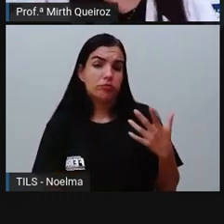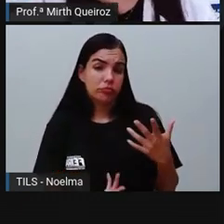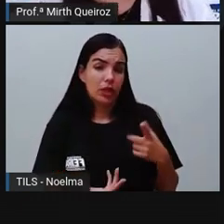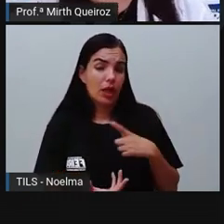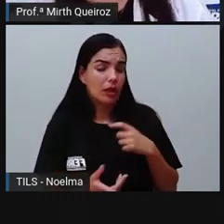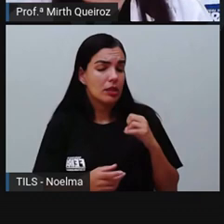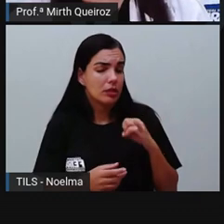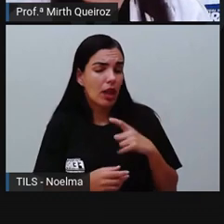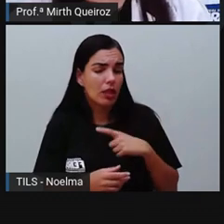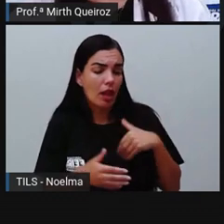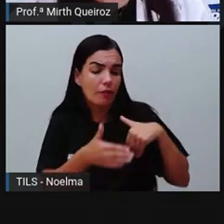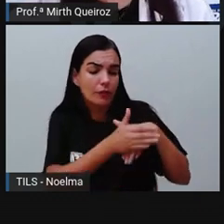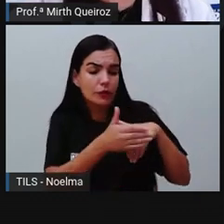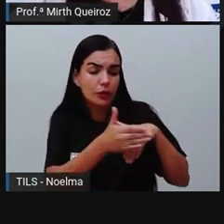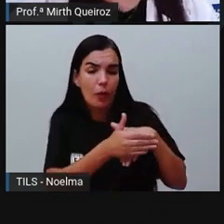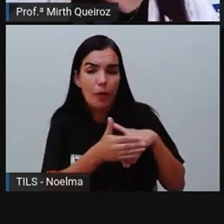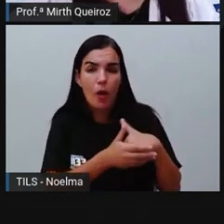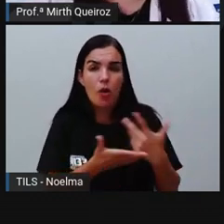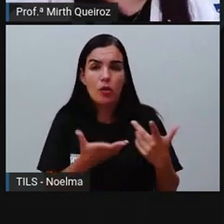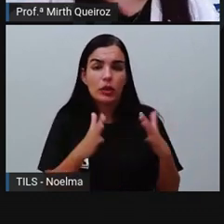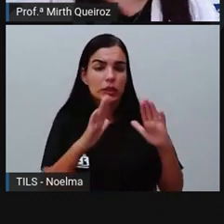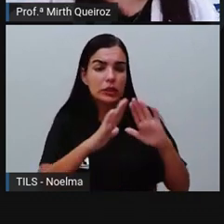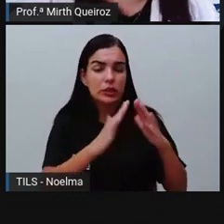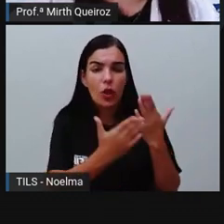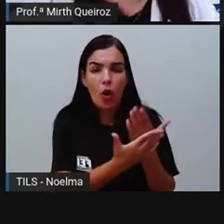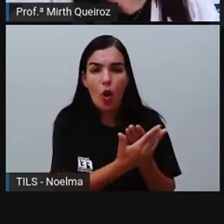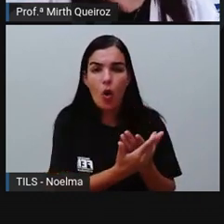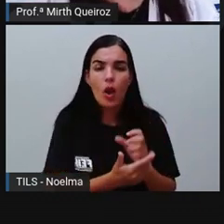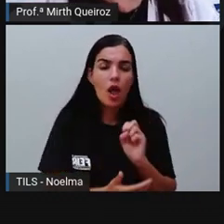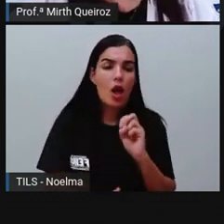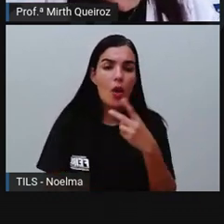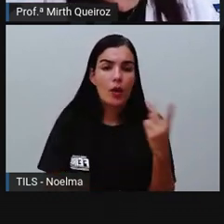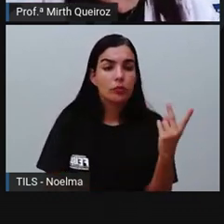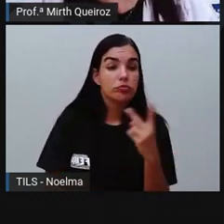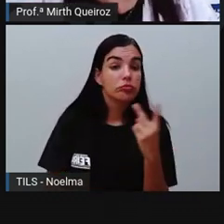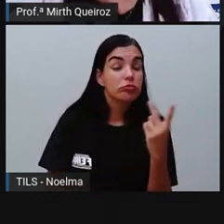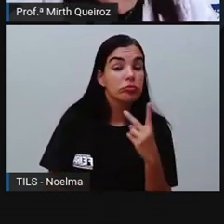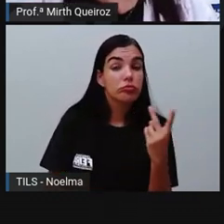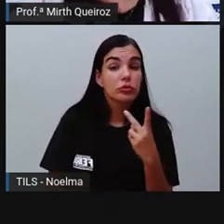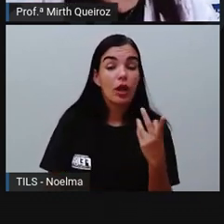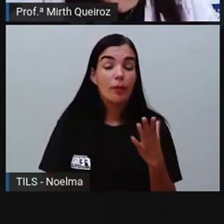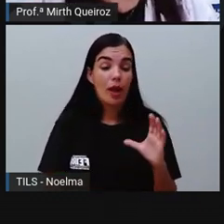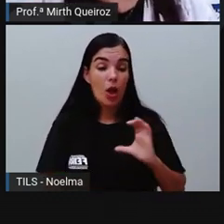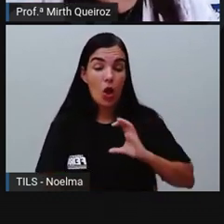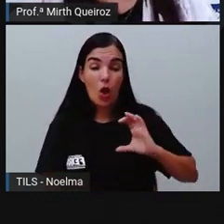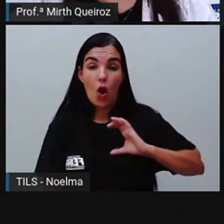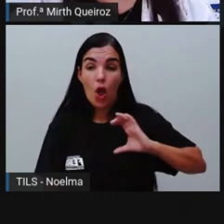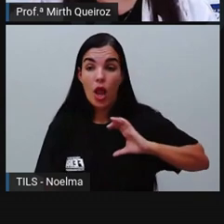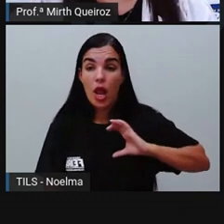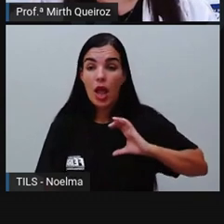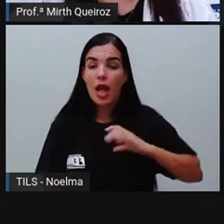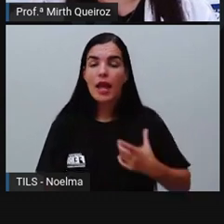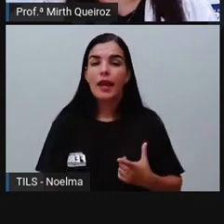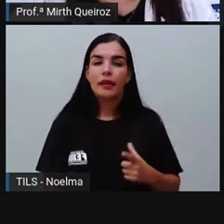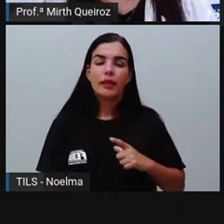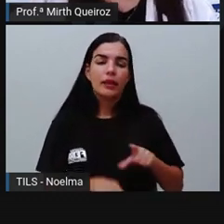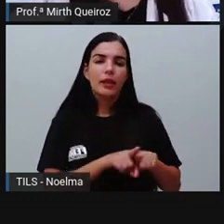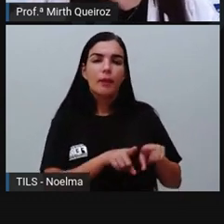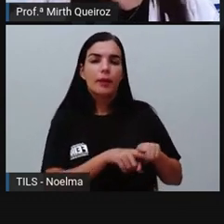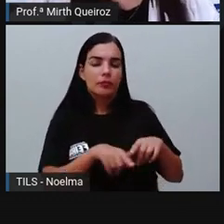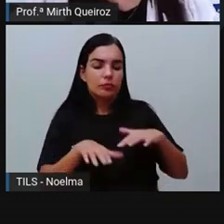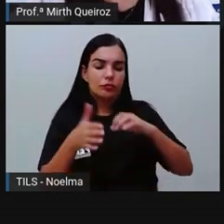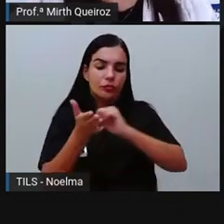um campeonato na escola, ou quando a gente vai formar dupla com os nossos colegas, né? As duplas aí de